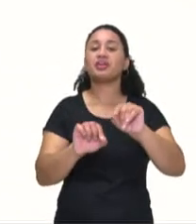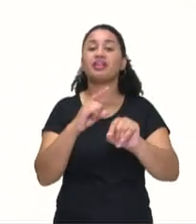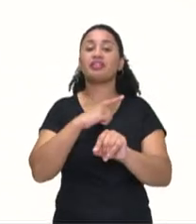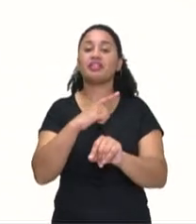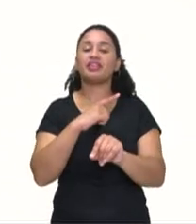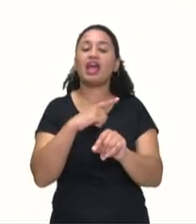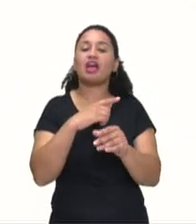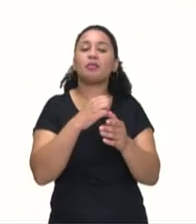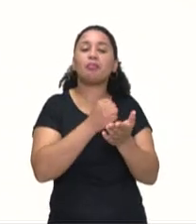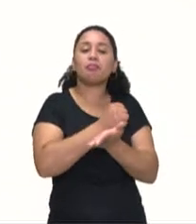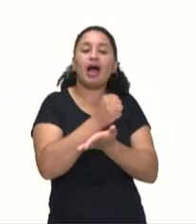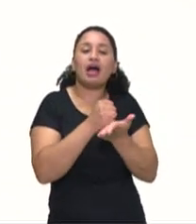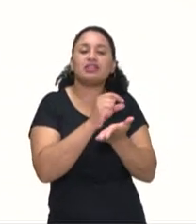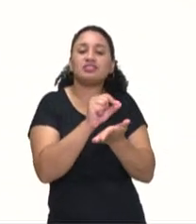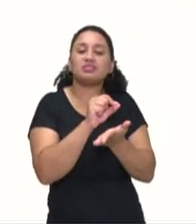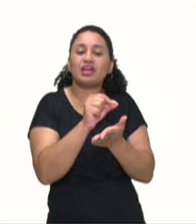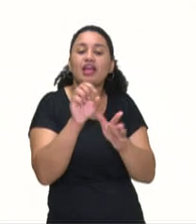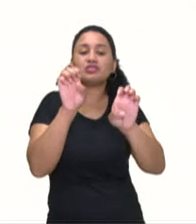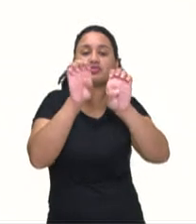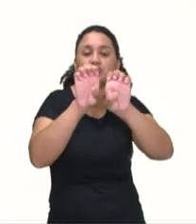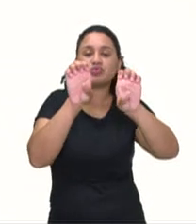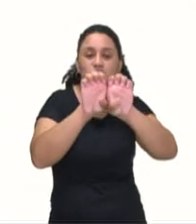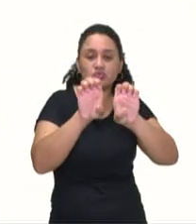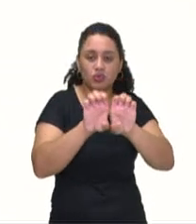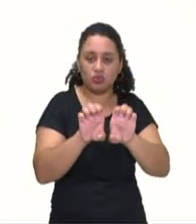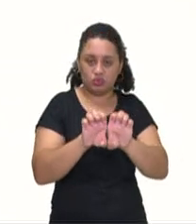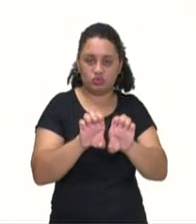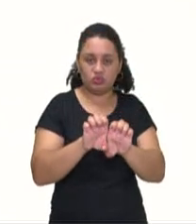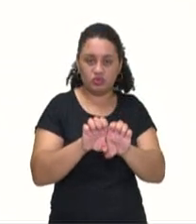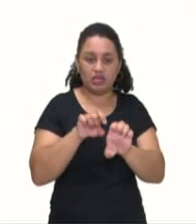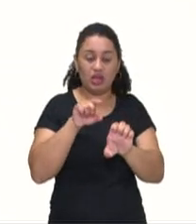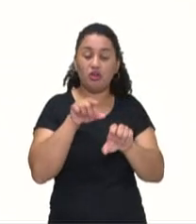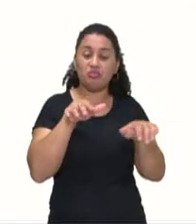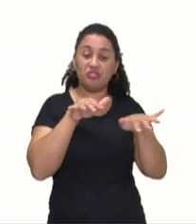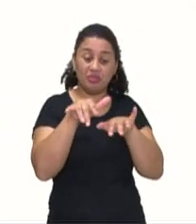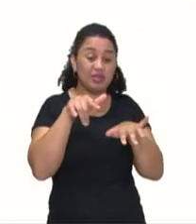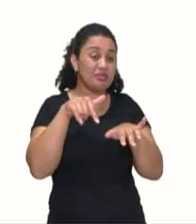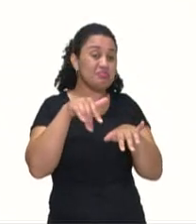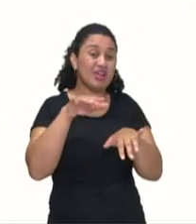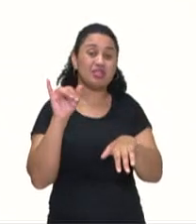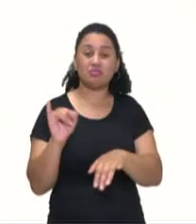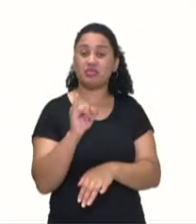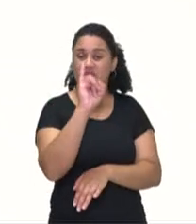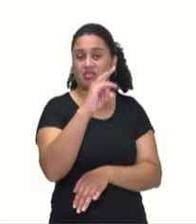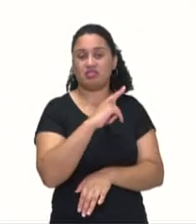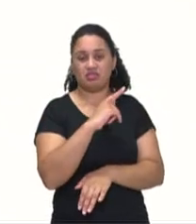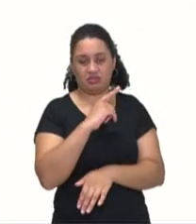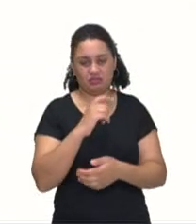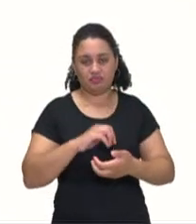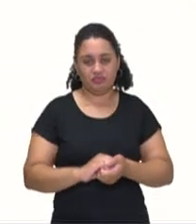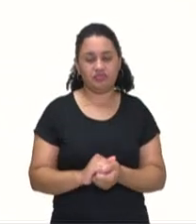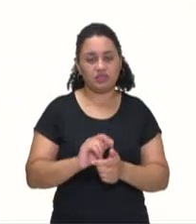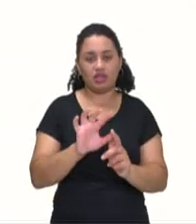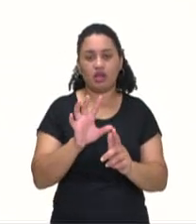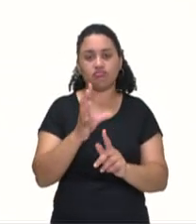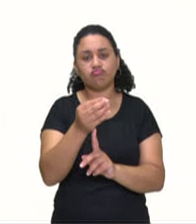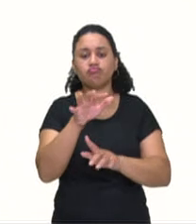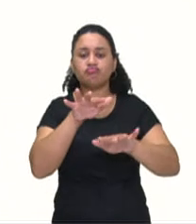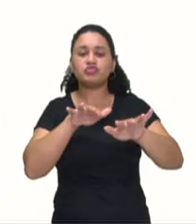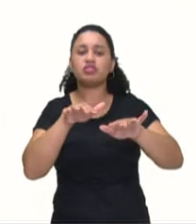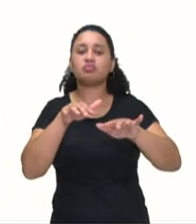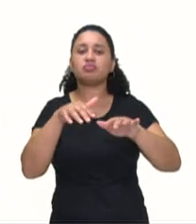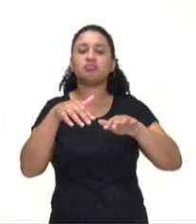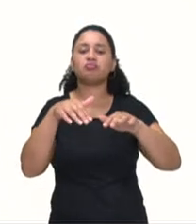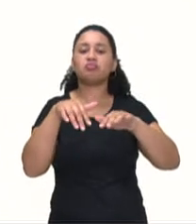o princípio de estruturação, né? O movimento é o mais importante aí. A obra, como um objeto